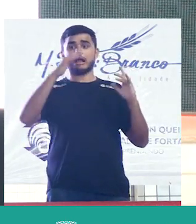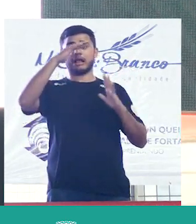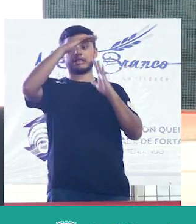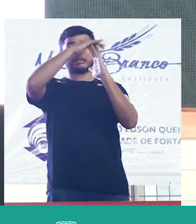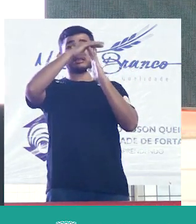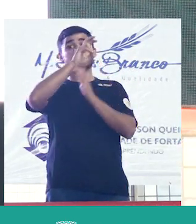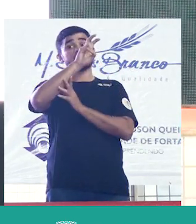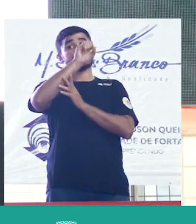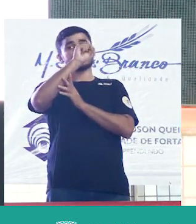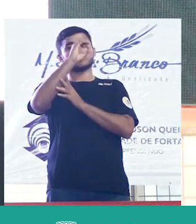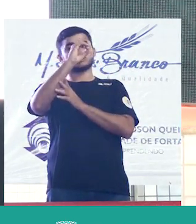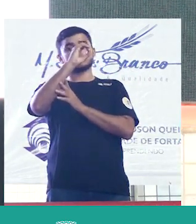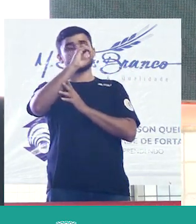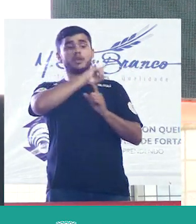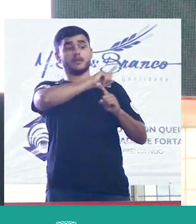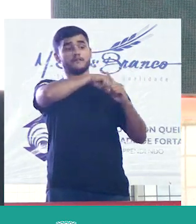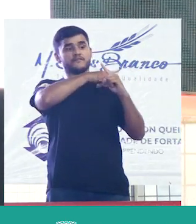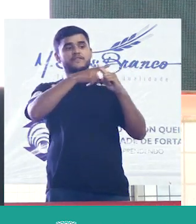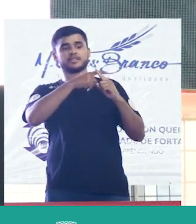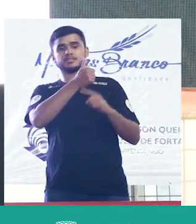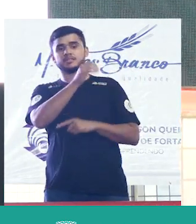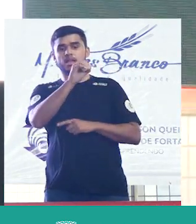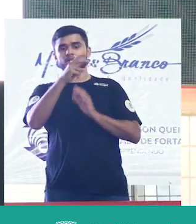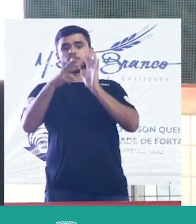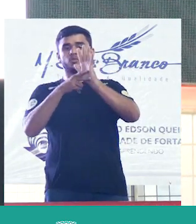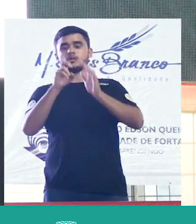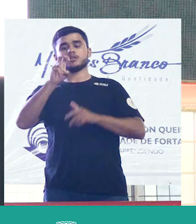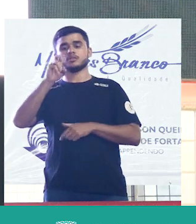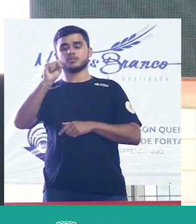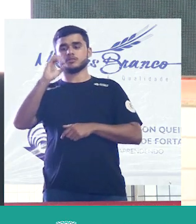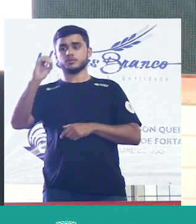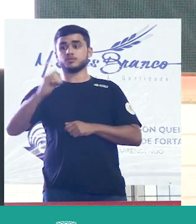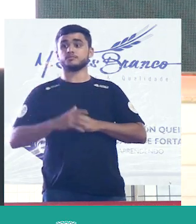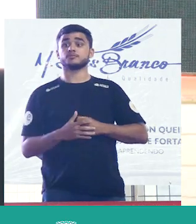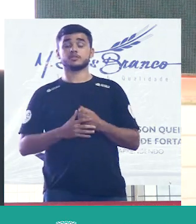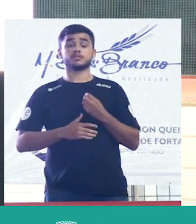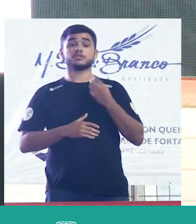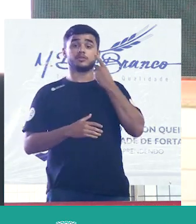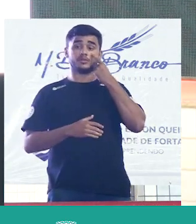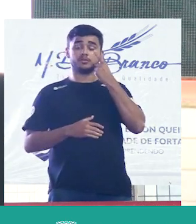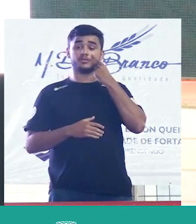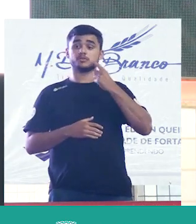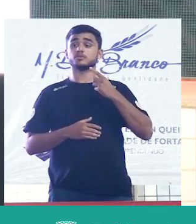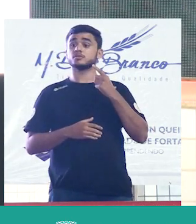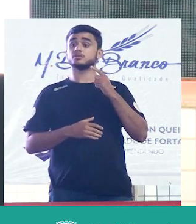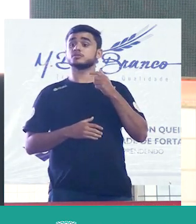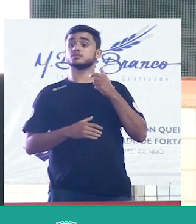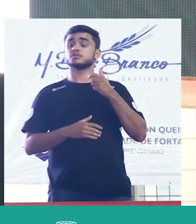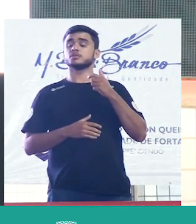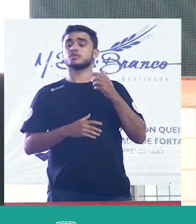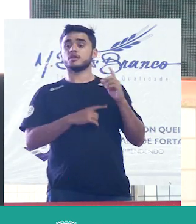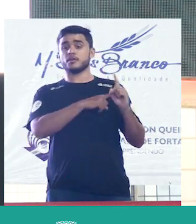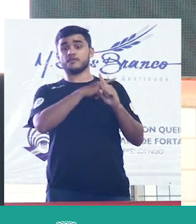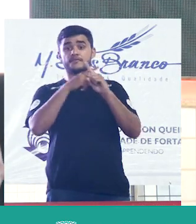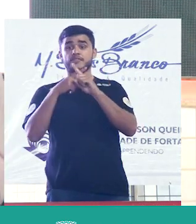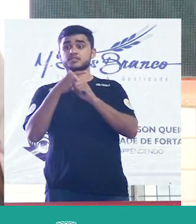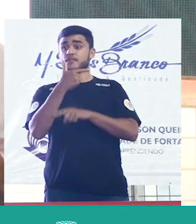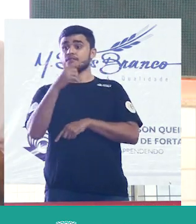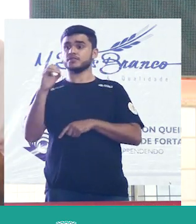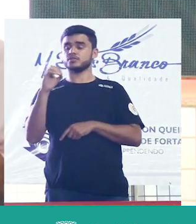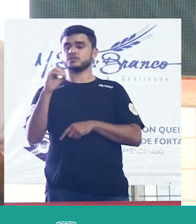580, você multiplica por 10, né? De 188 para 3.760, você tem que multiplicar por